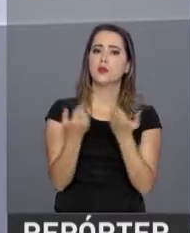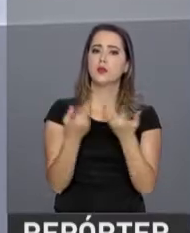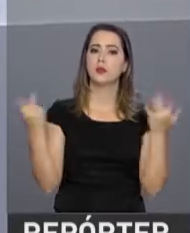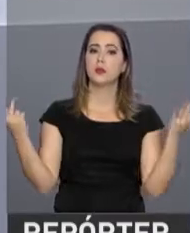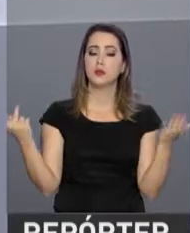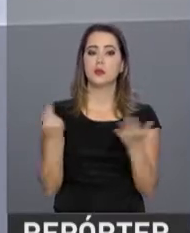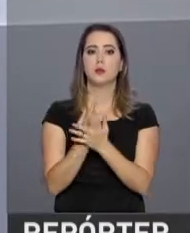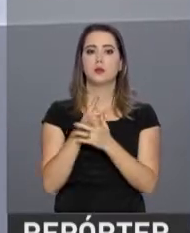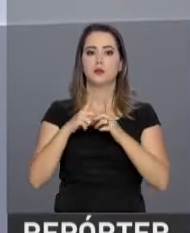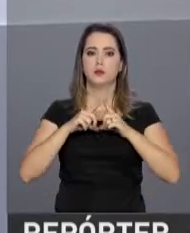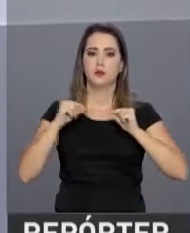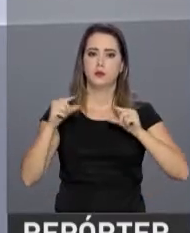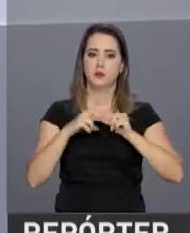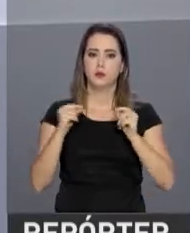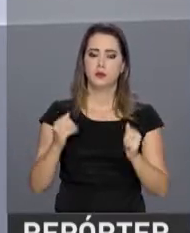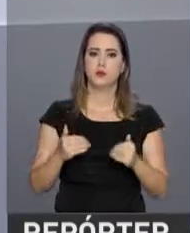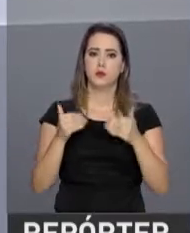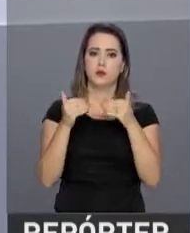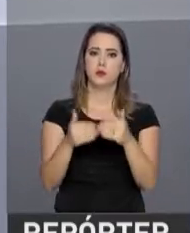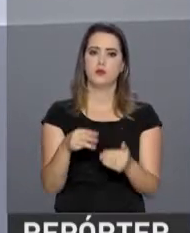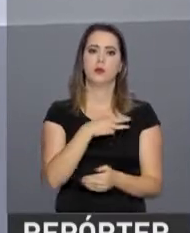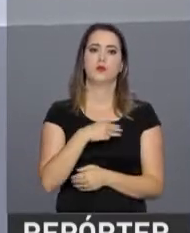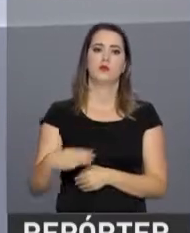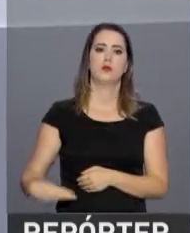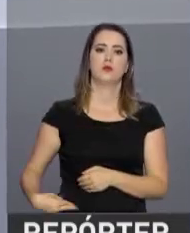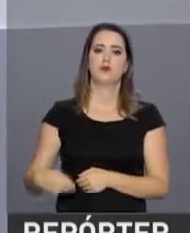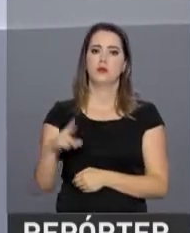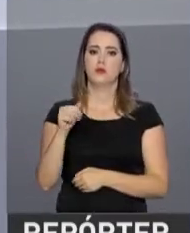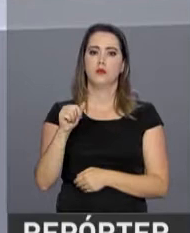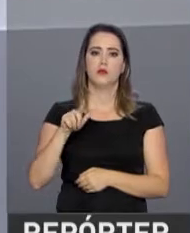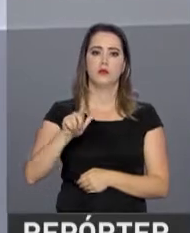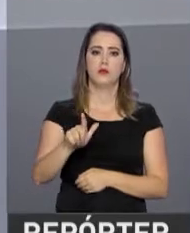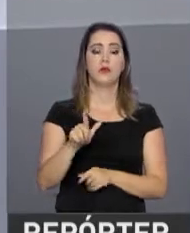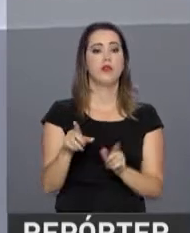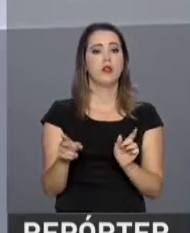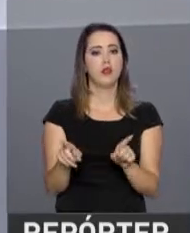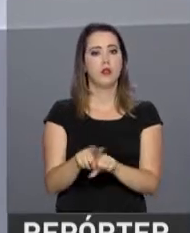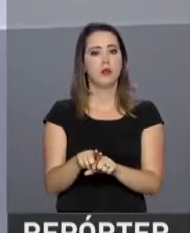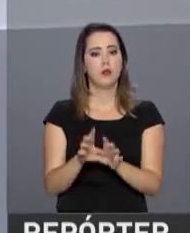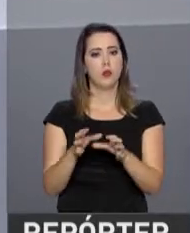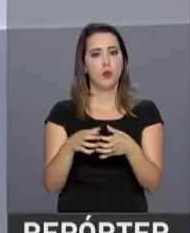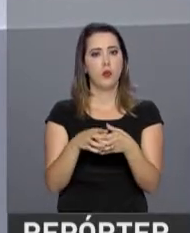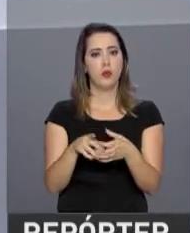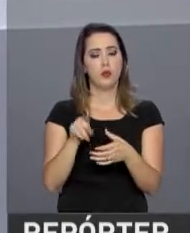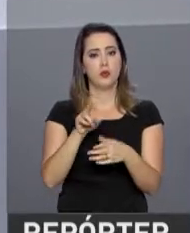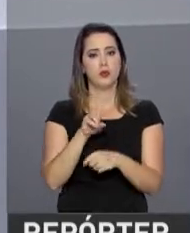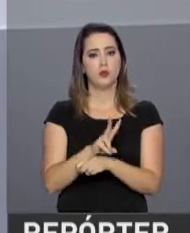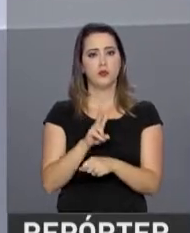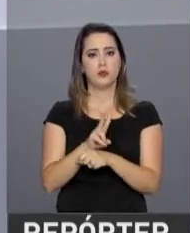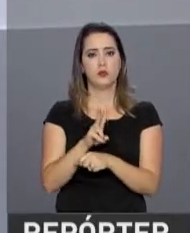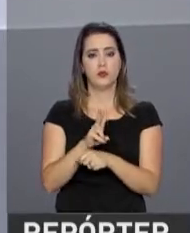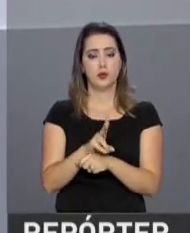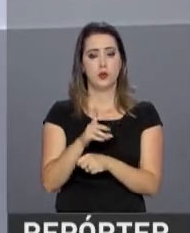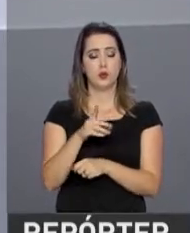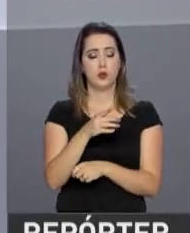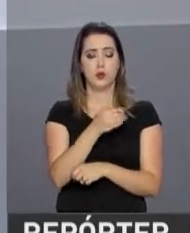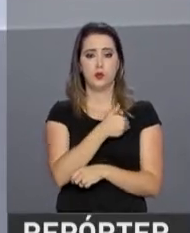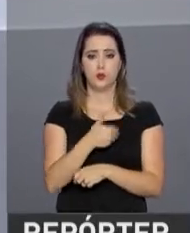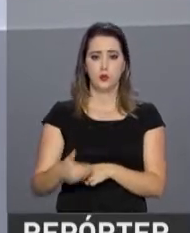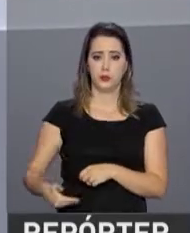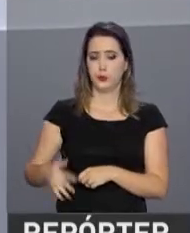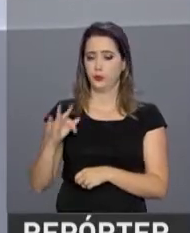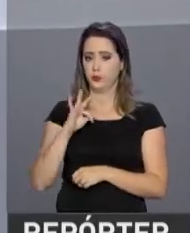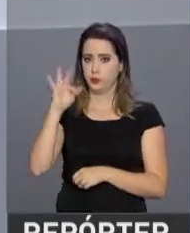que aconteceu hoje aqui em Brasília com a presença do ministro Raul Jungmann e representantes do Colégio de Defensores Públicos